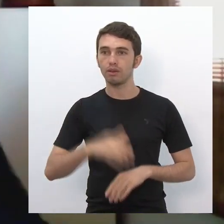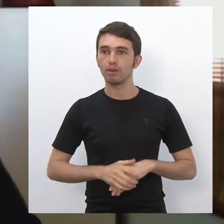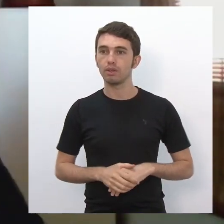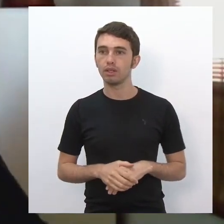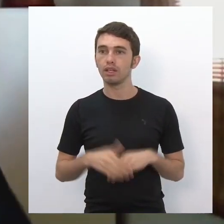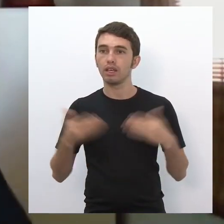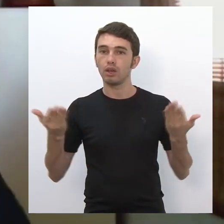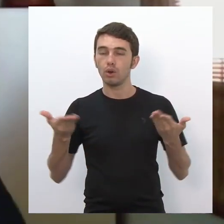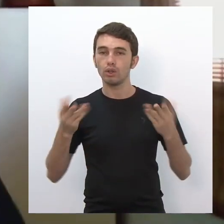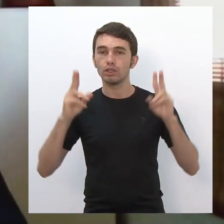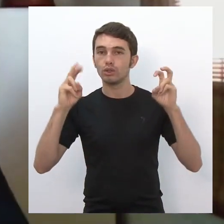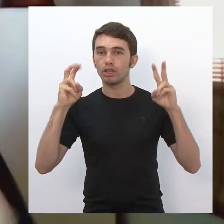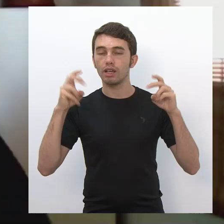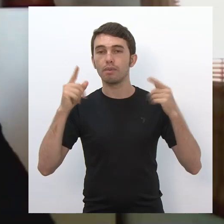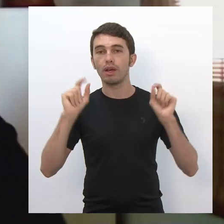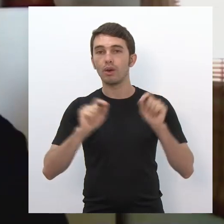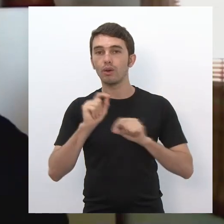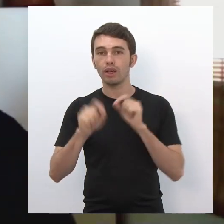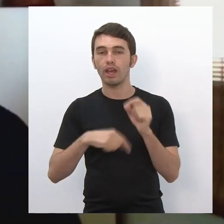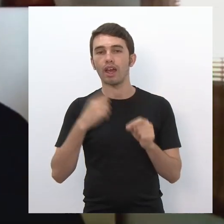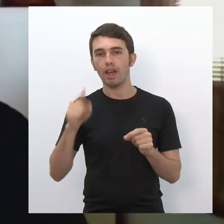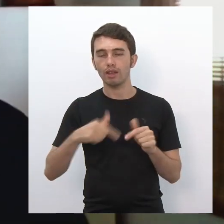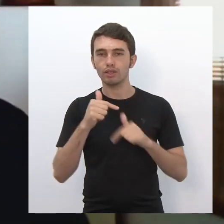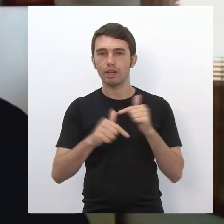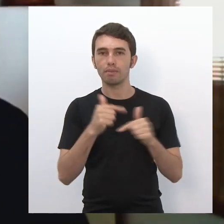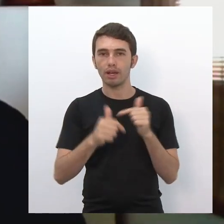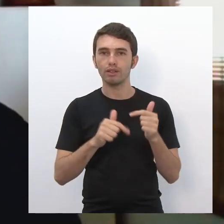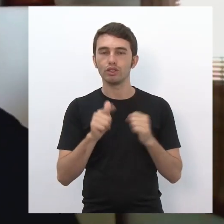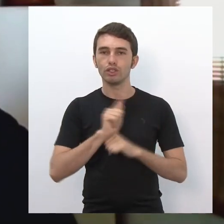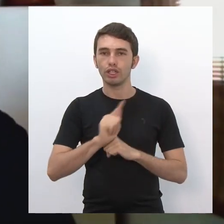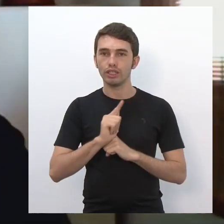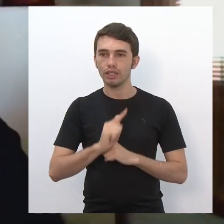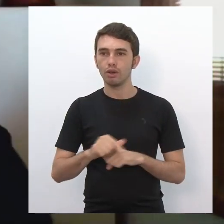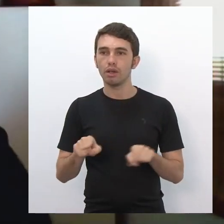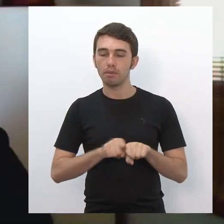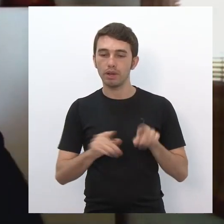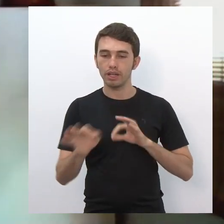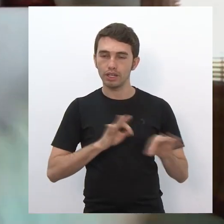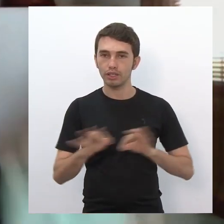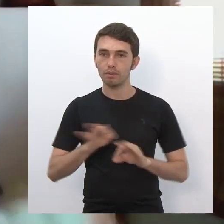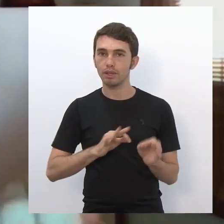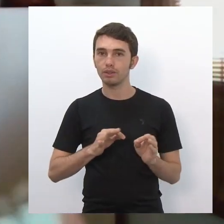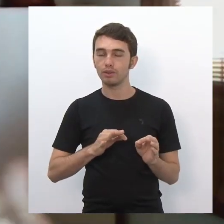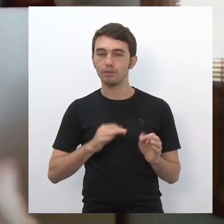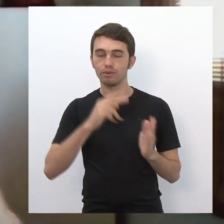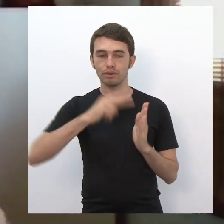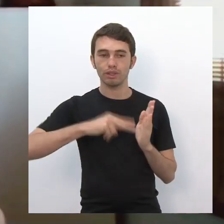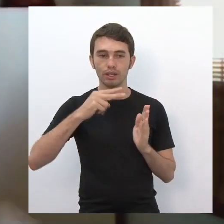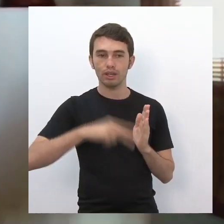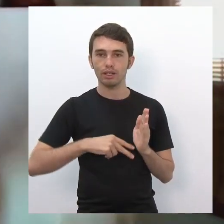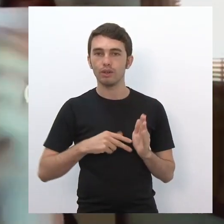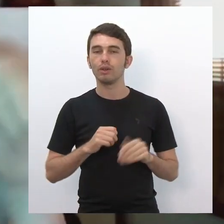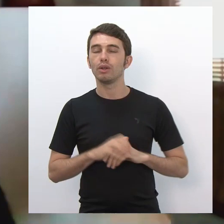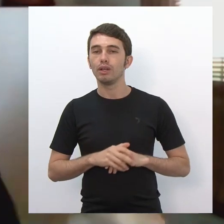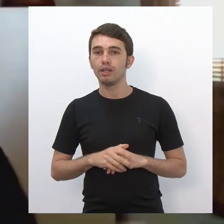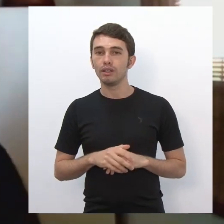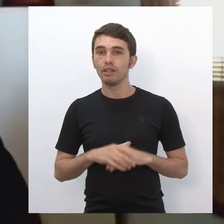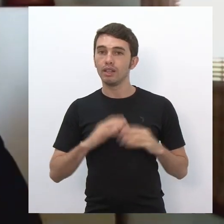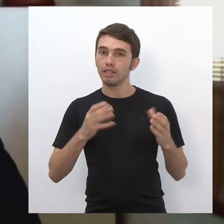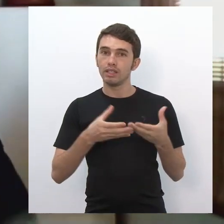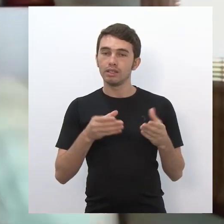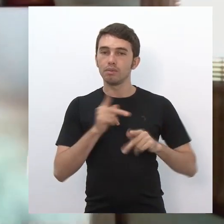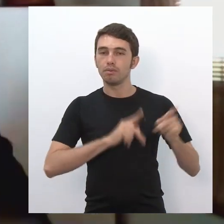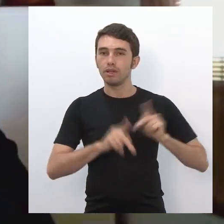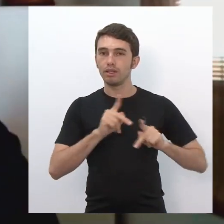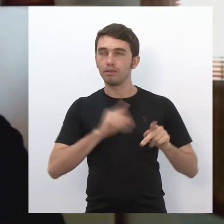a pauta de hoje é sobre o trabalho de gestão e planejamento de atividades de leitura dessas duas bibliotecas públicas, que é a Biblioteca